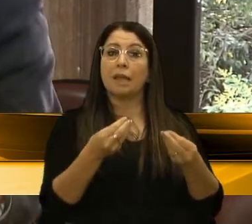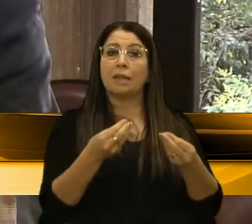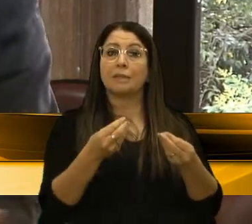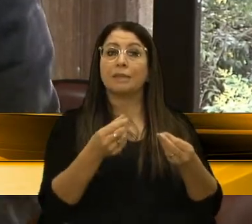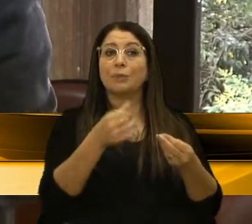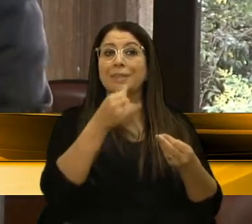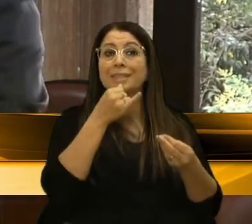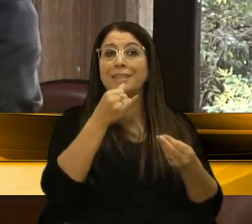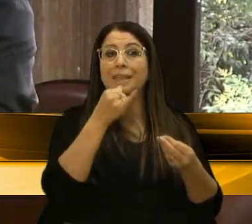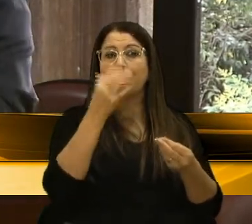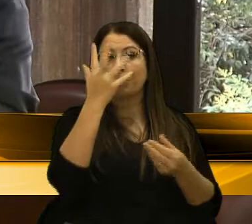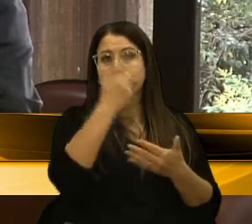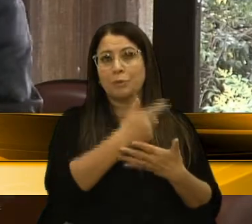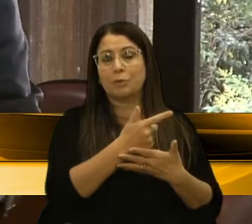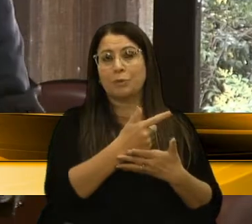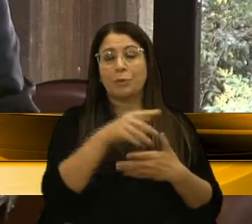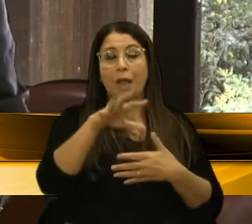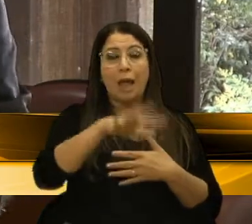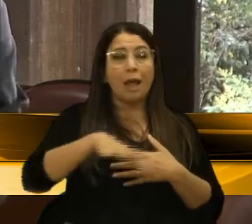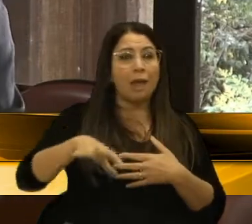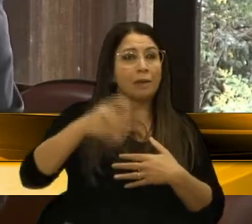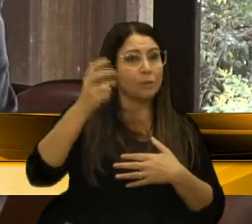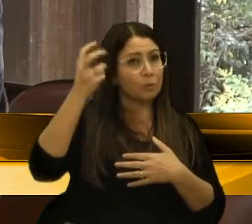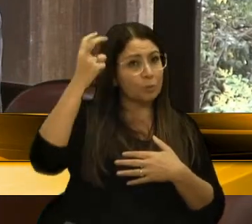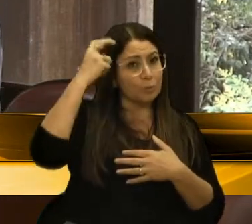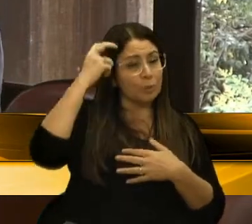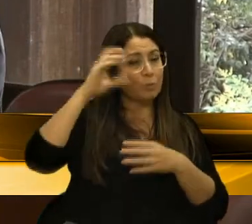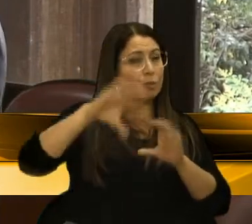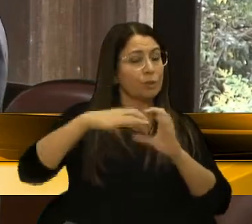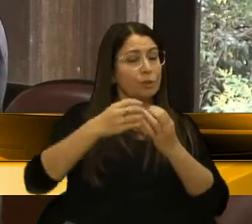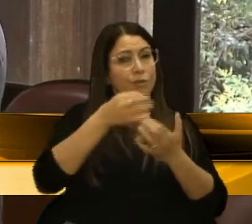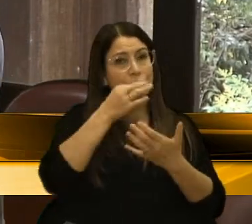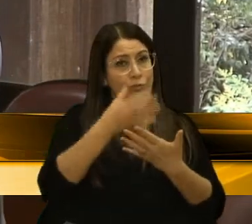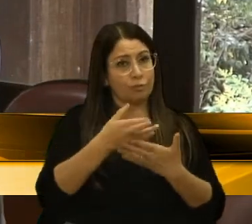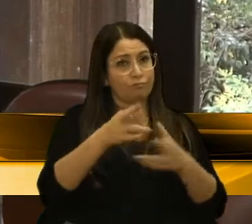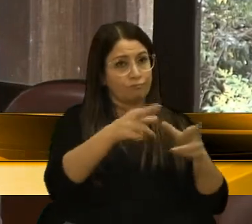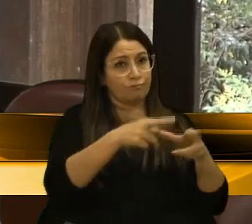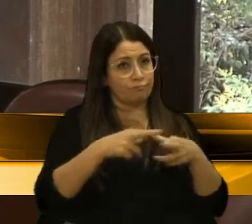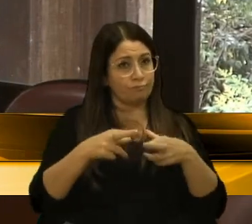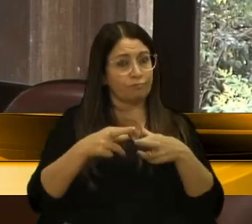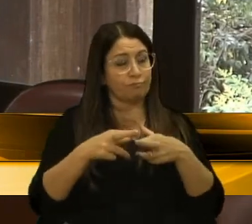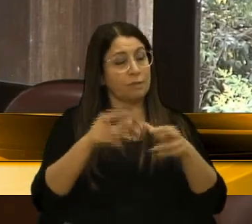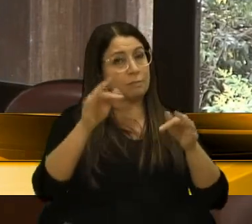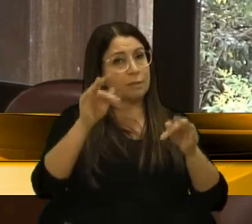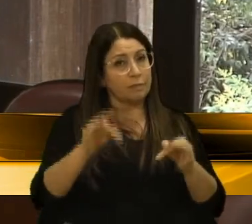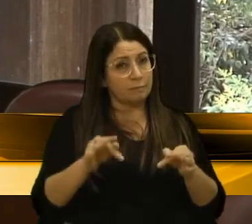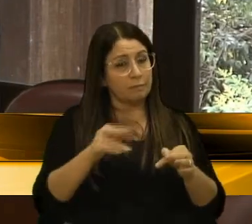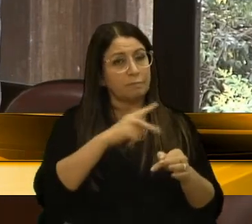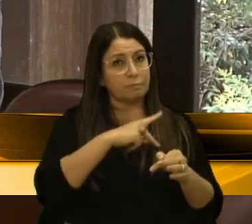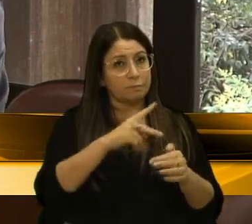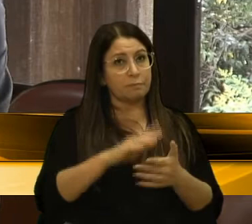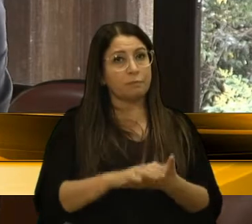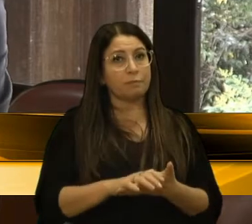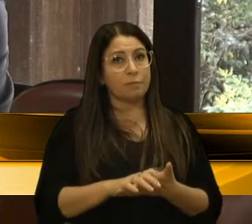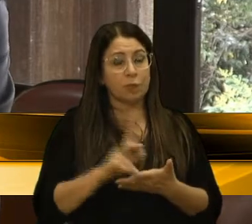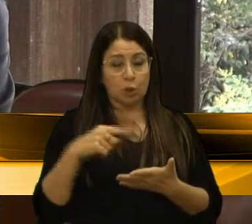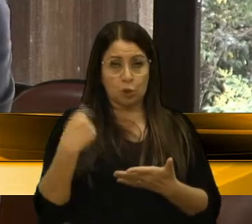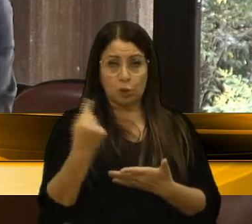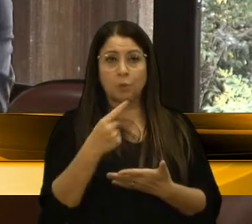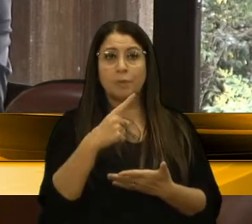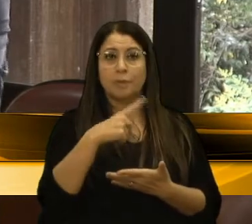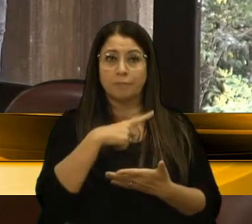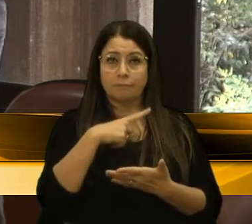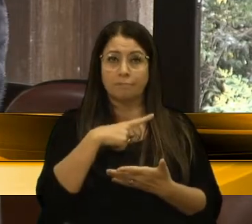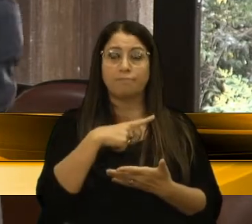exemplos bonitos na área cultural para a nossa comunidade caxiense regional. E para finalizar, presidente, nós que temos